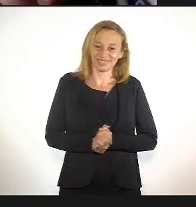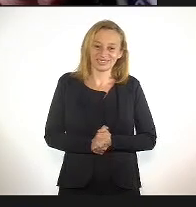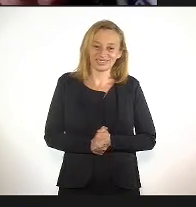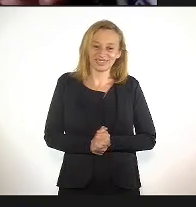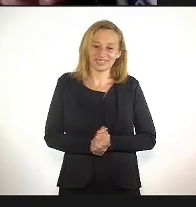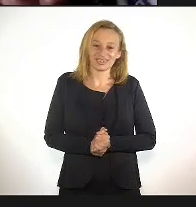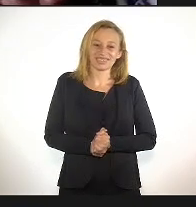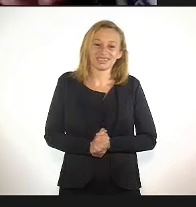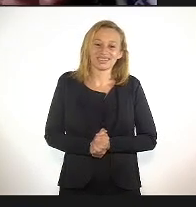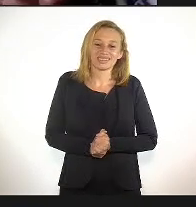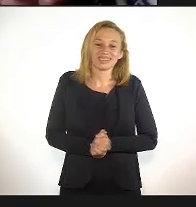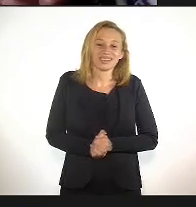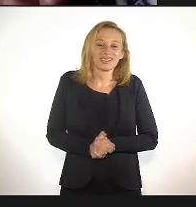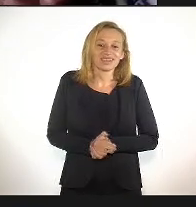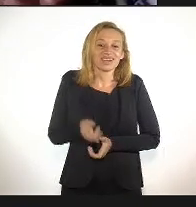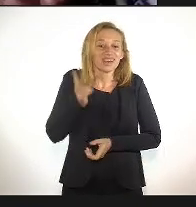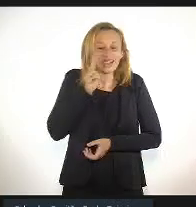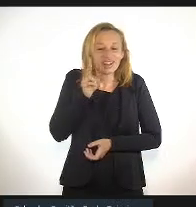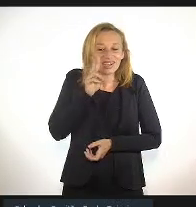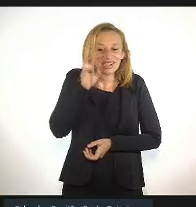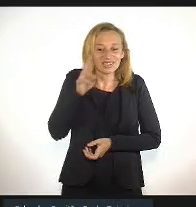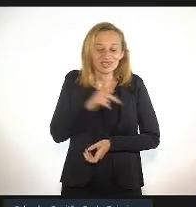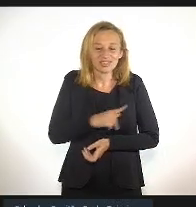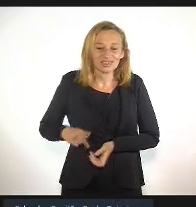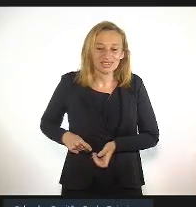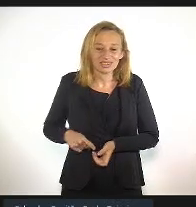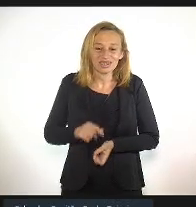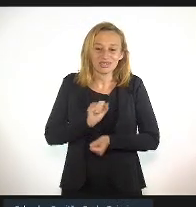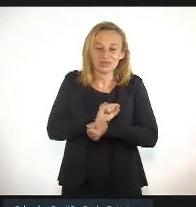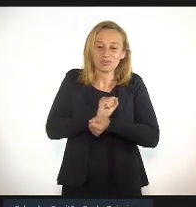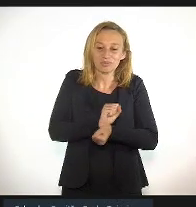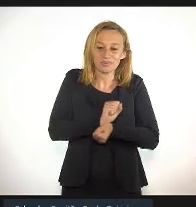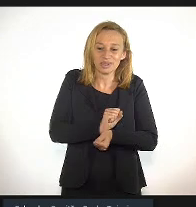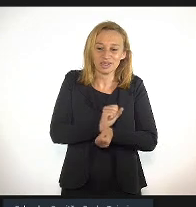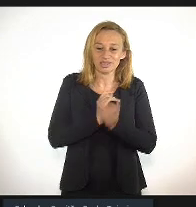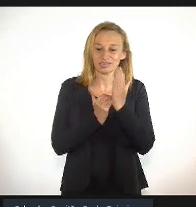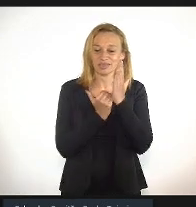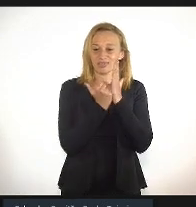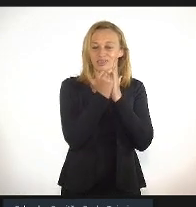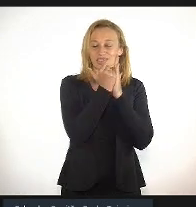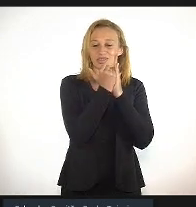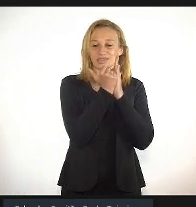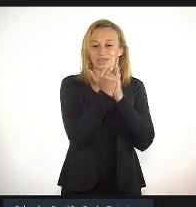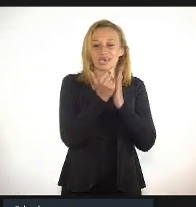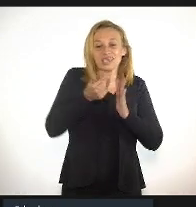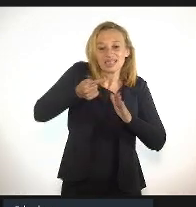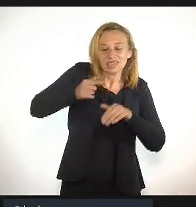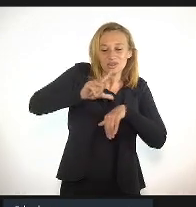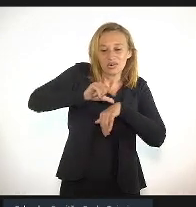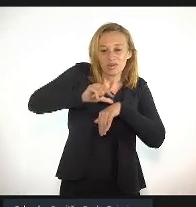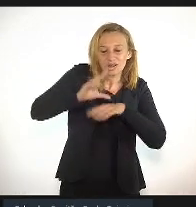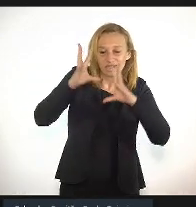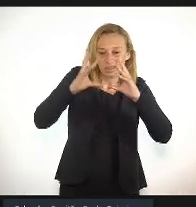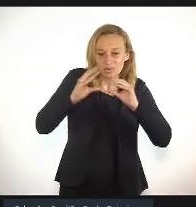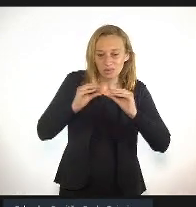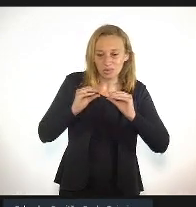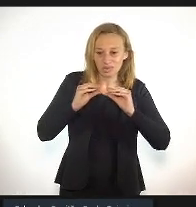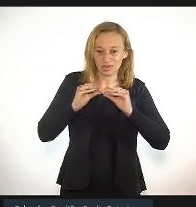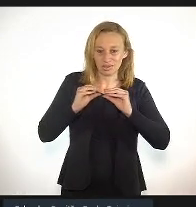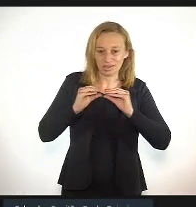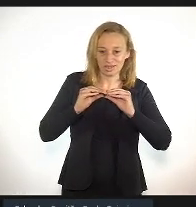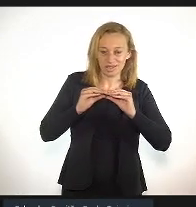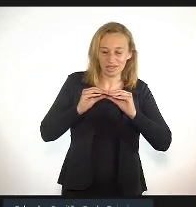Só lembrando, senhor presidente, que ontem quase que eu fico preso aqui no elevador por volta de 7 horas da noite. Na hora que eu